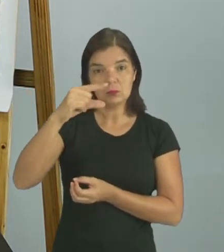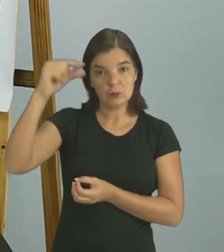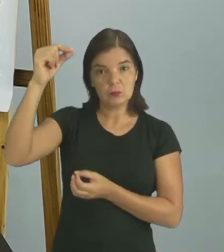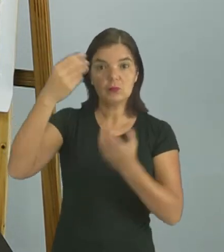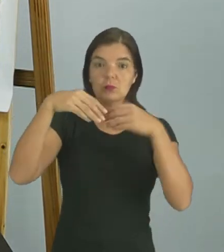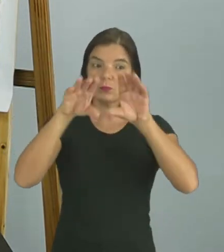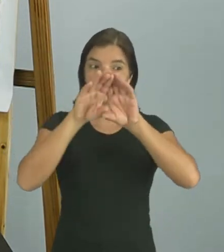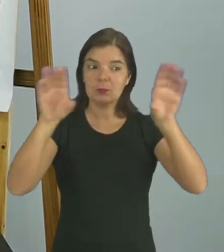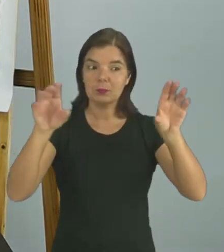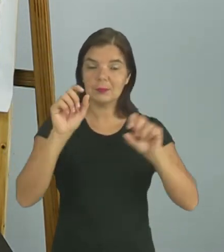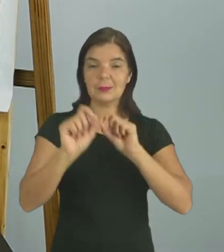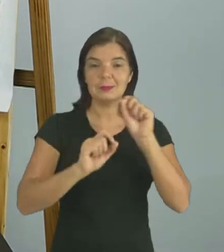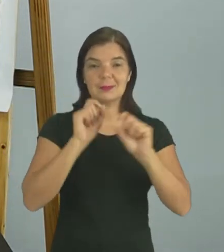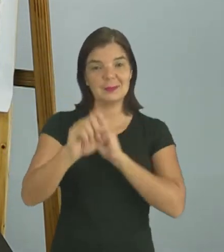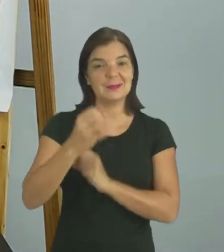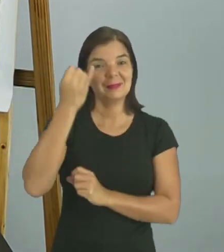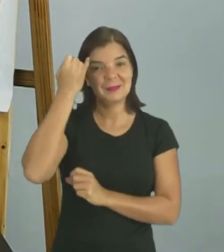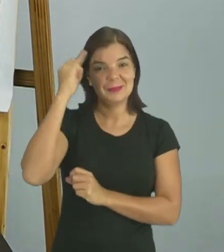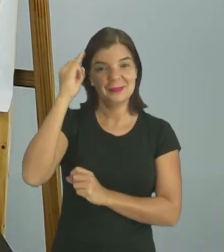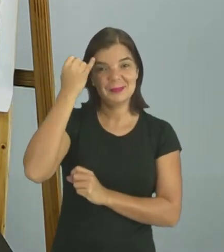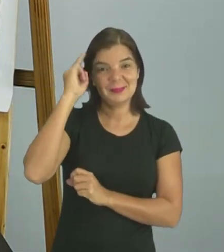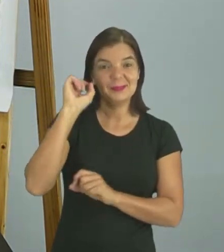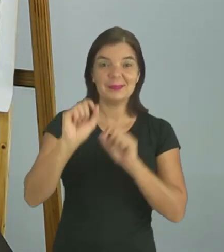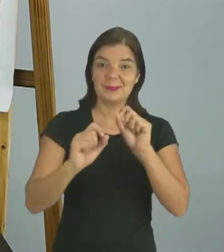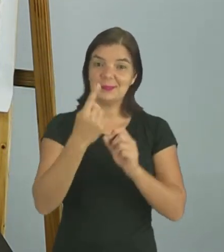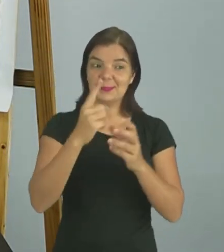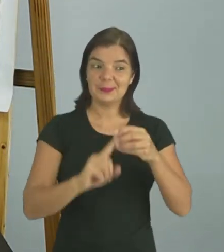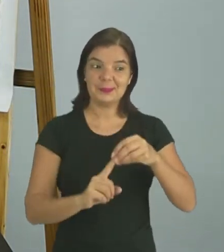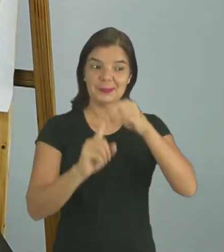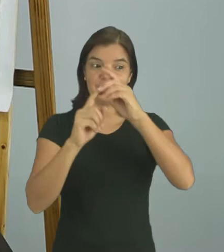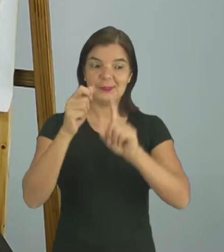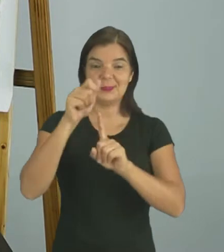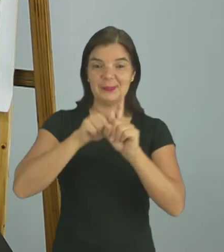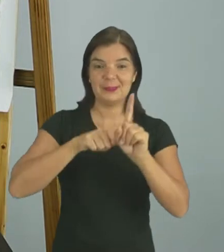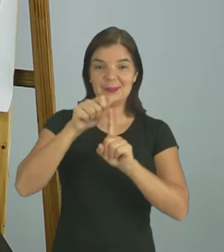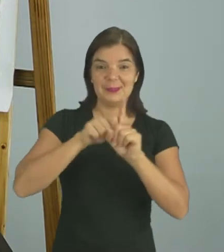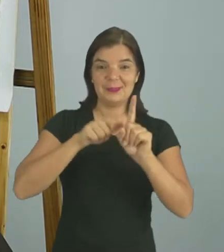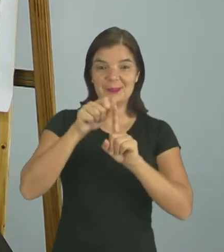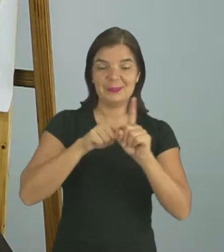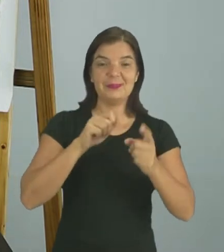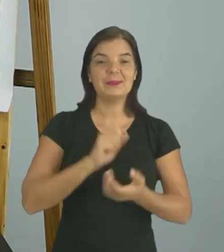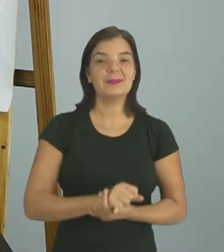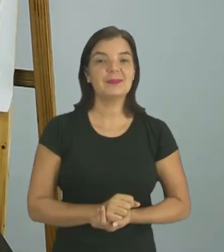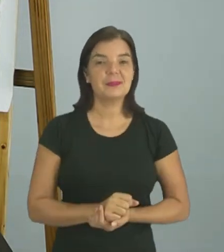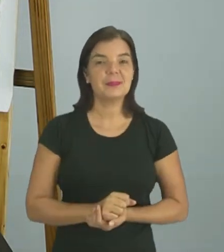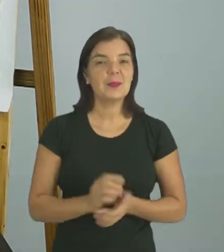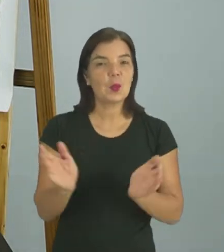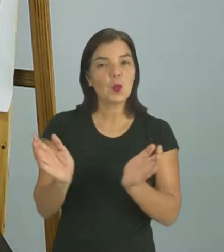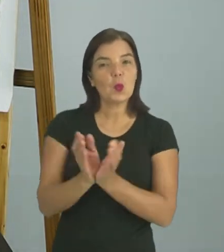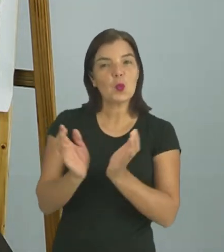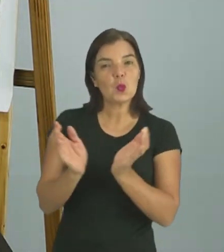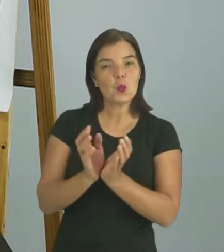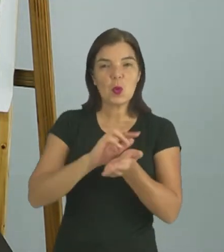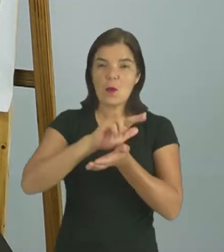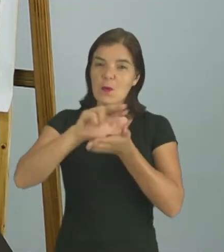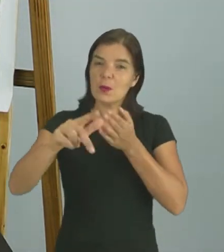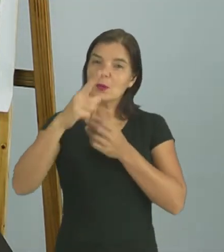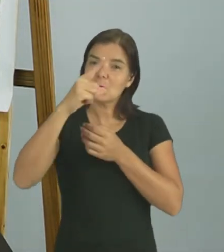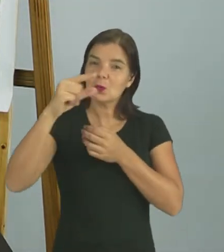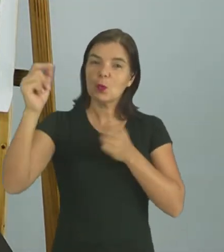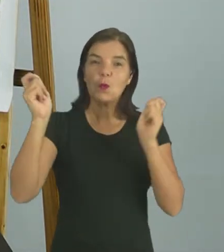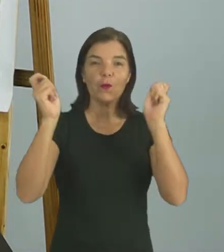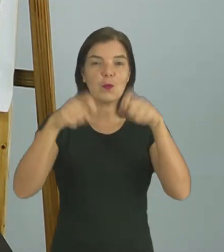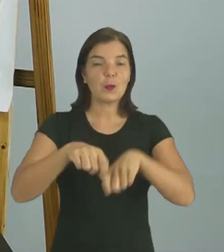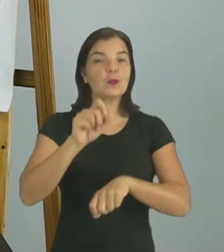no céu, formava-se a ideia de um único mês. O conjunto das variações da lua foi